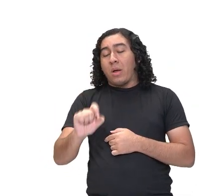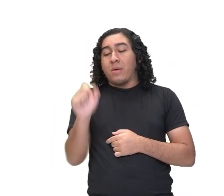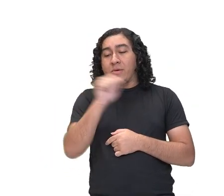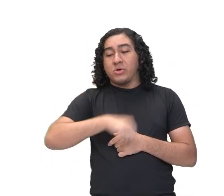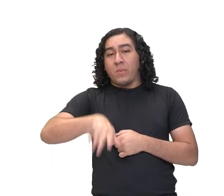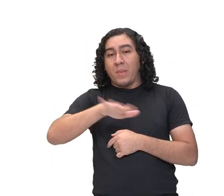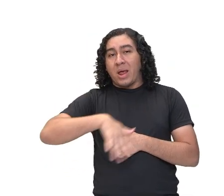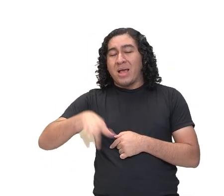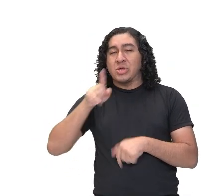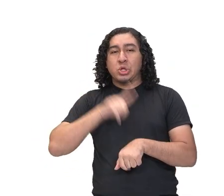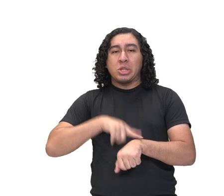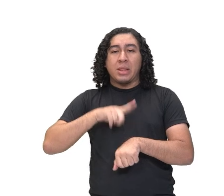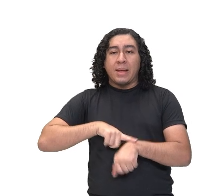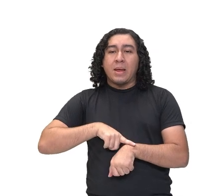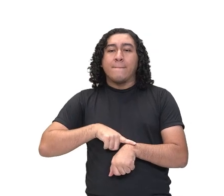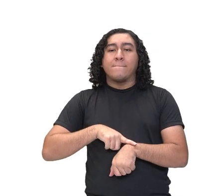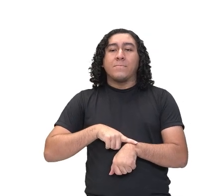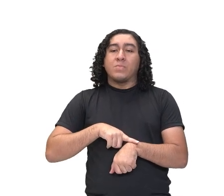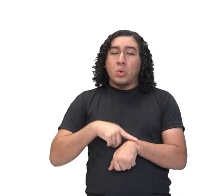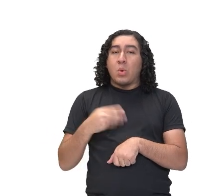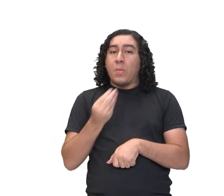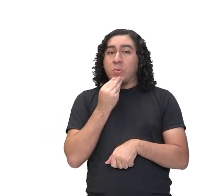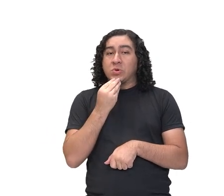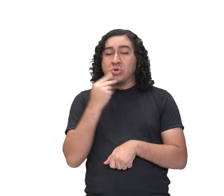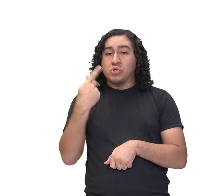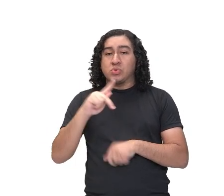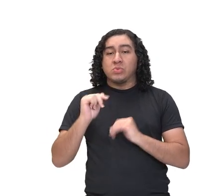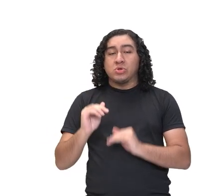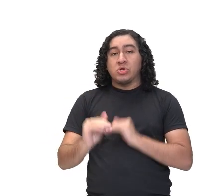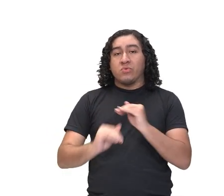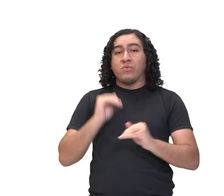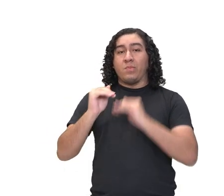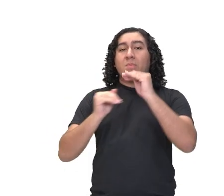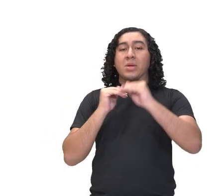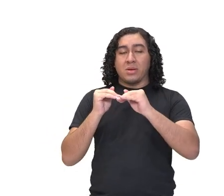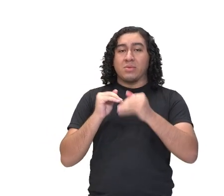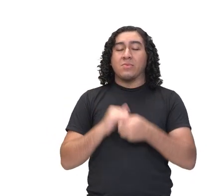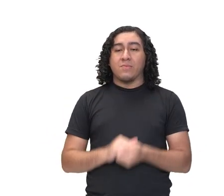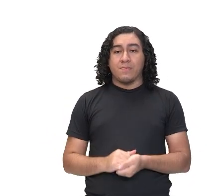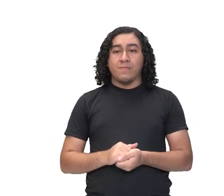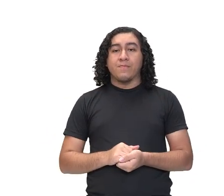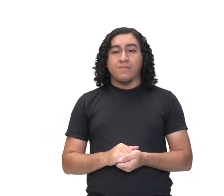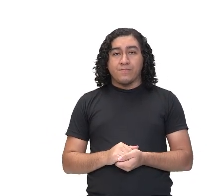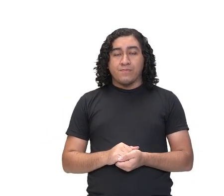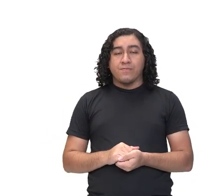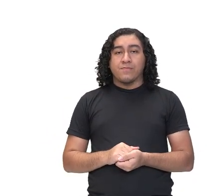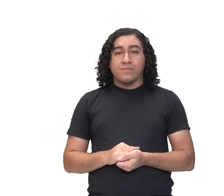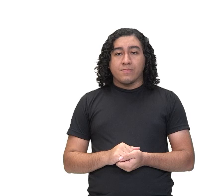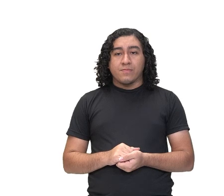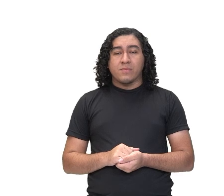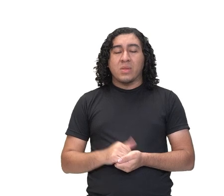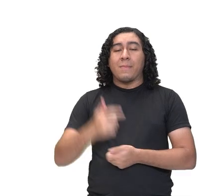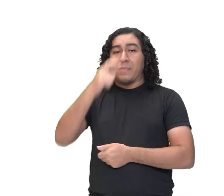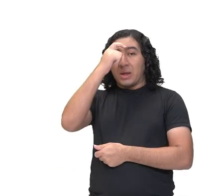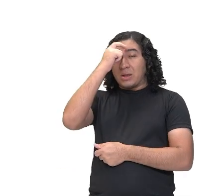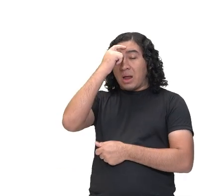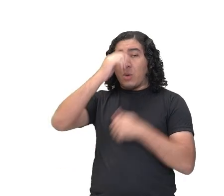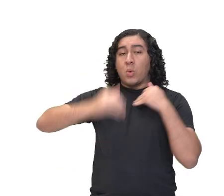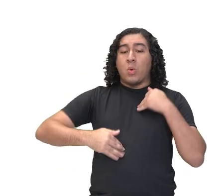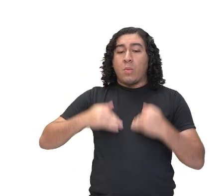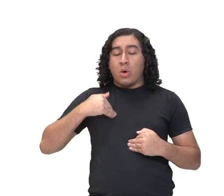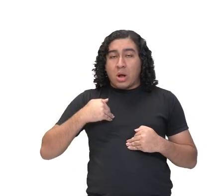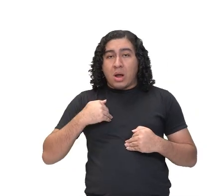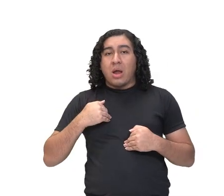e tempo oportuno para se desenvolver em dimensões físico, mental,